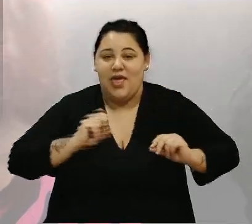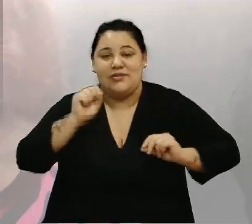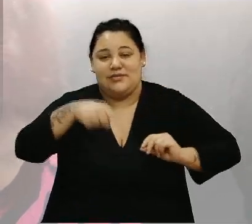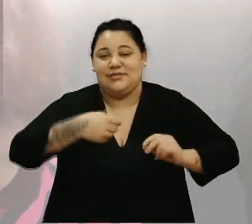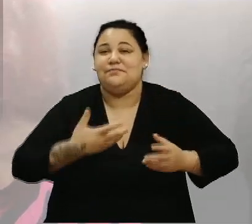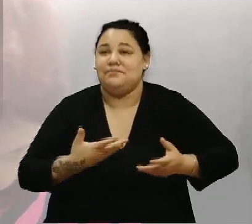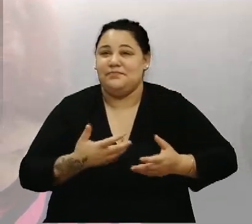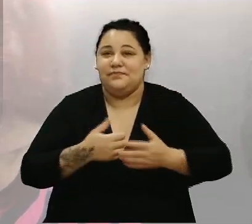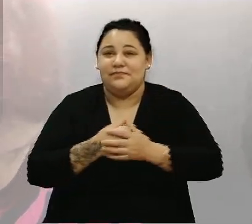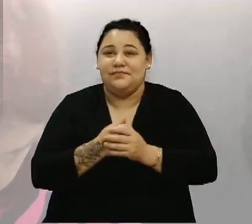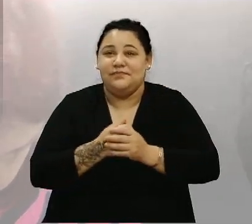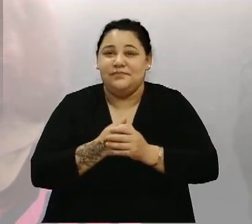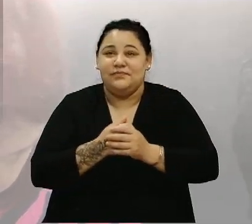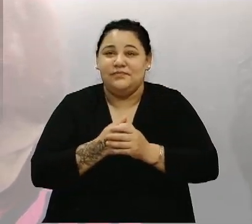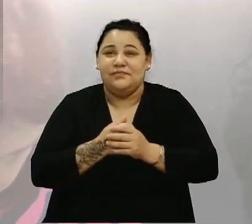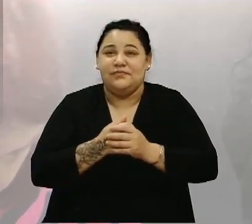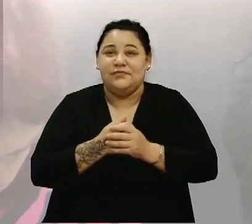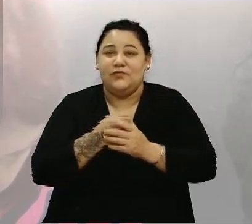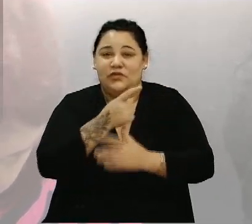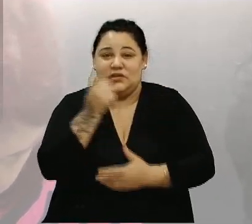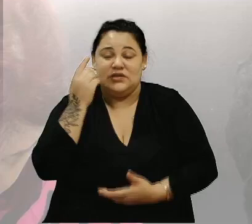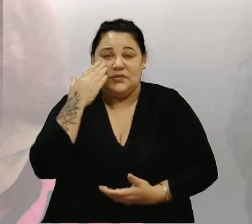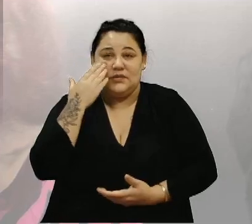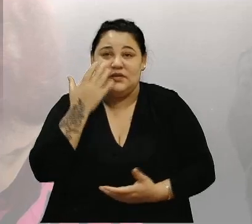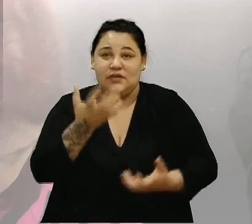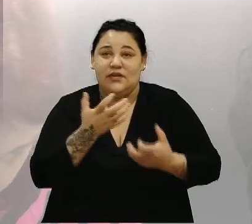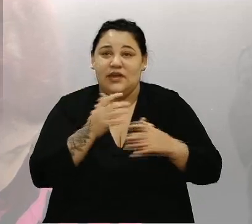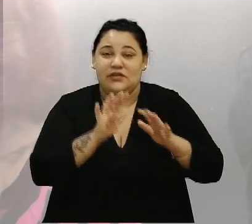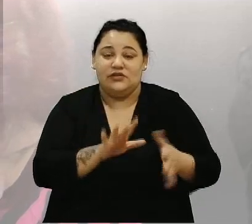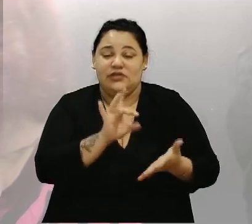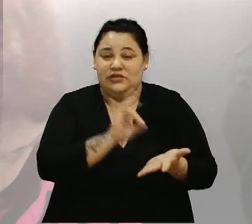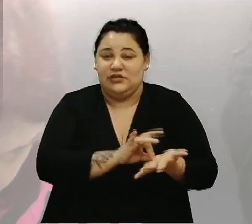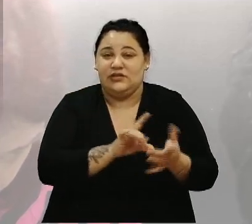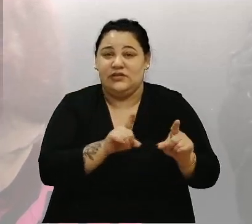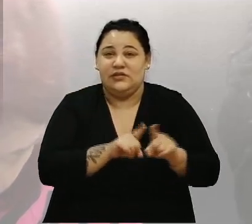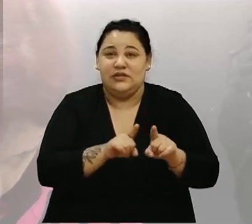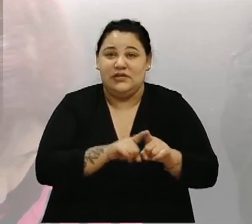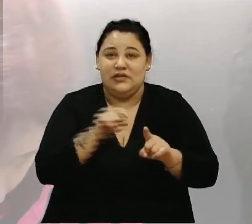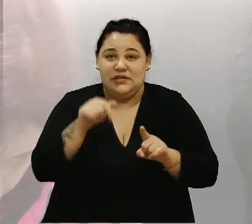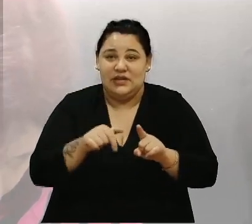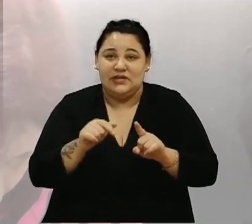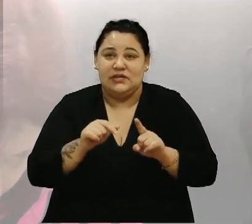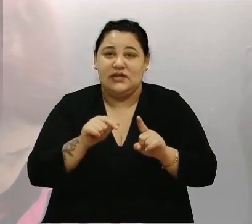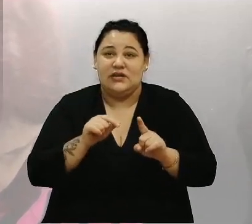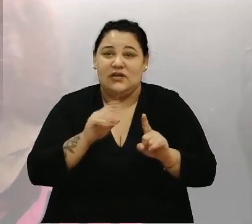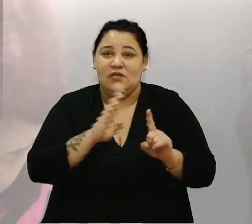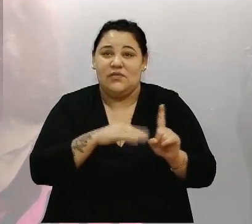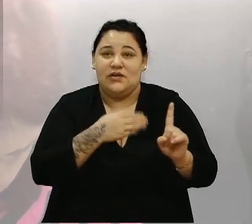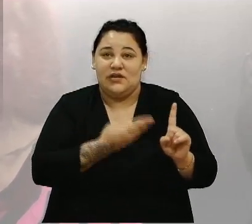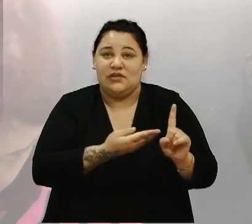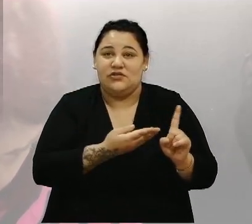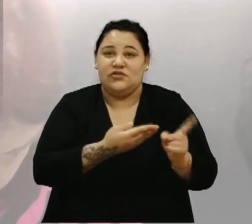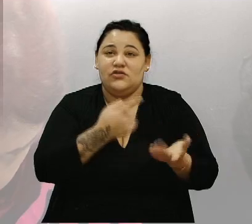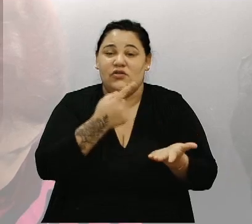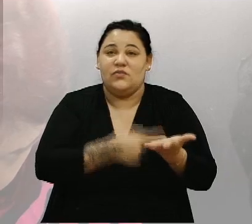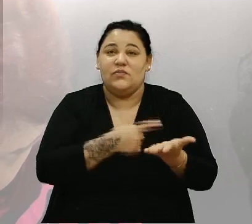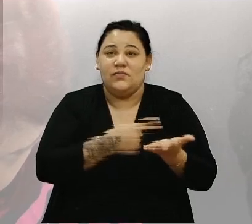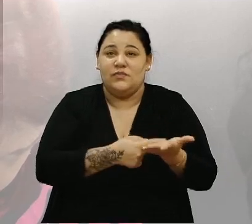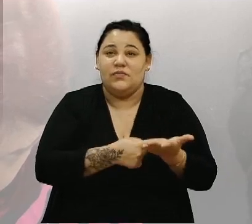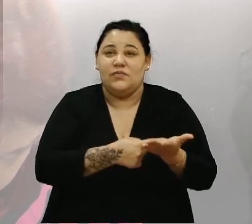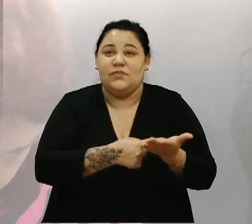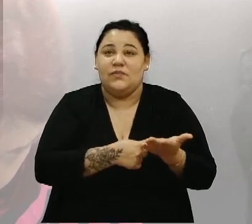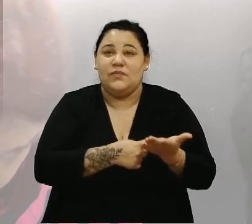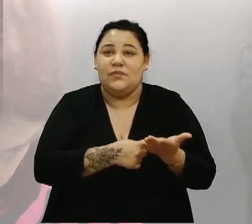Mesmo você sabendo, e eu quero aqui deixar nos anais, de que essa homenagem, eu tinha agendado ela em primeira